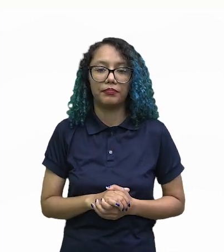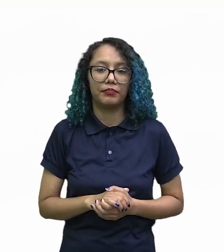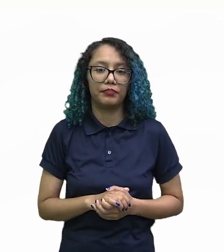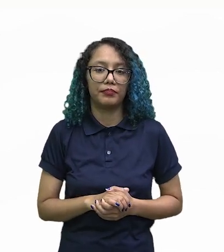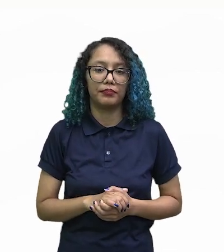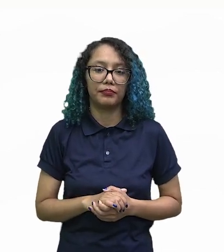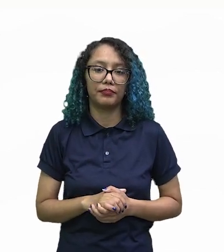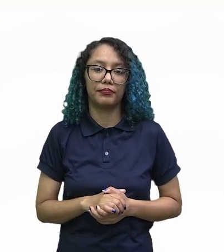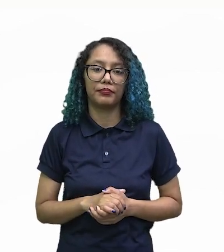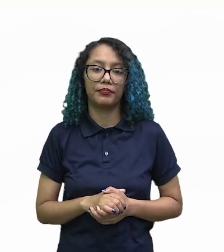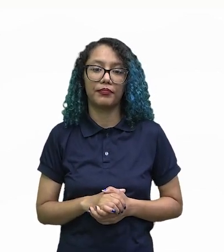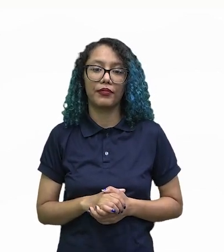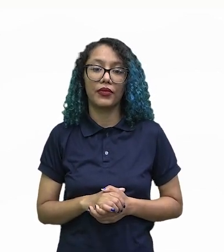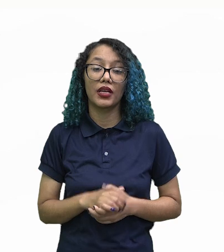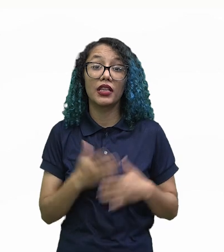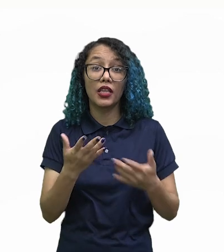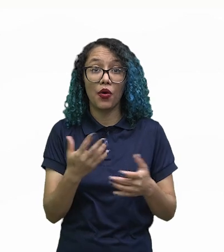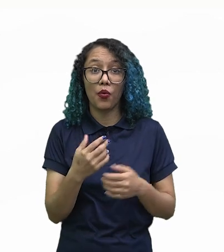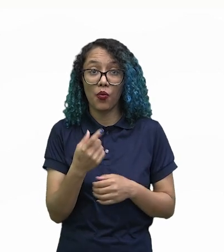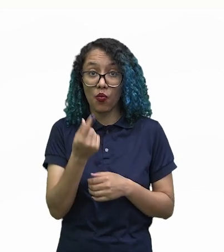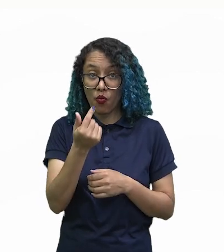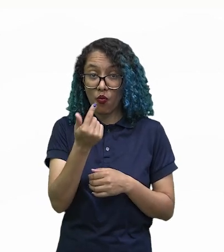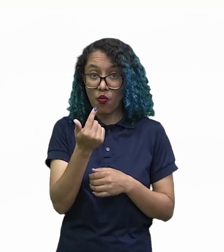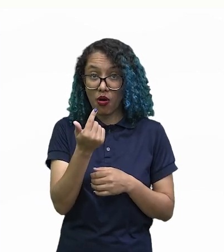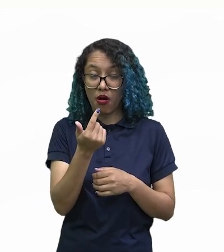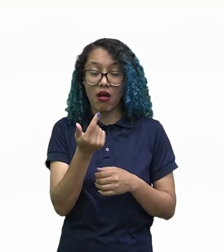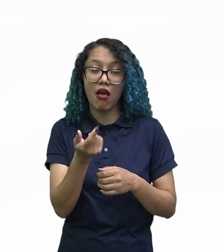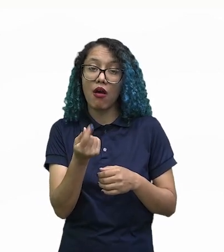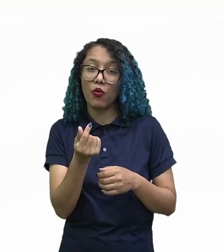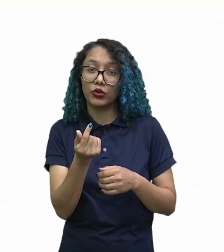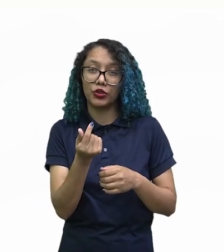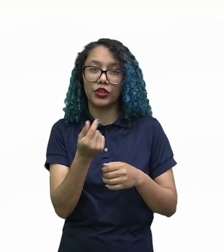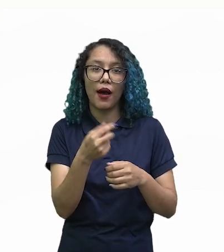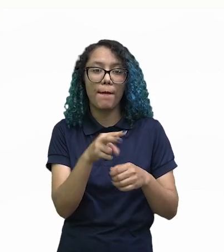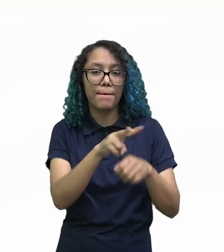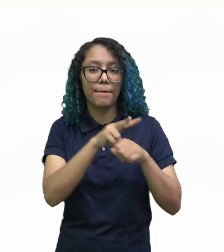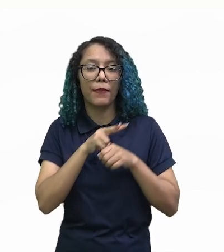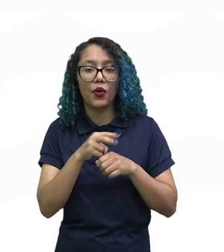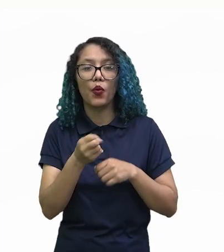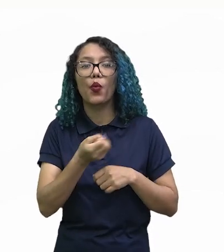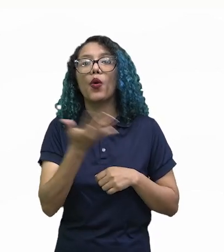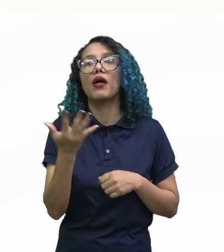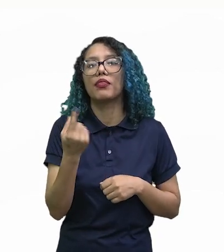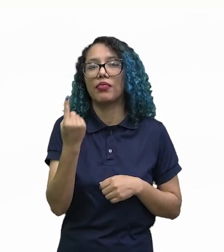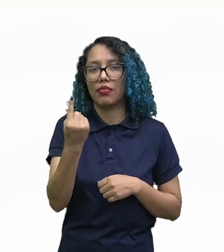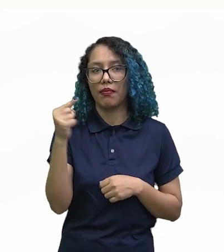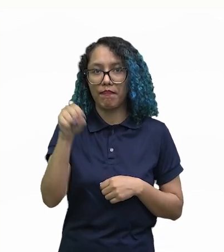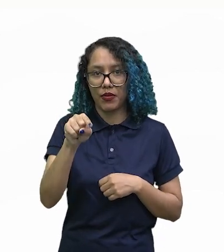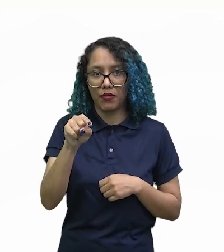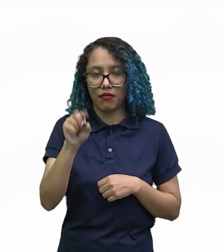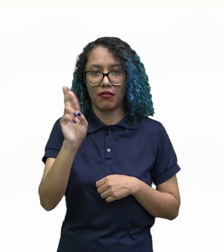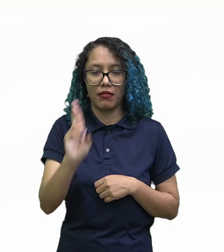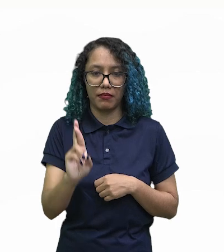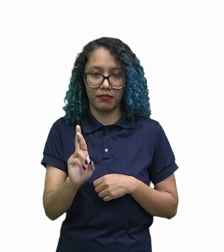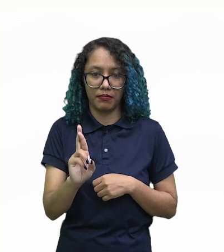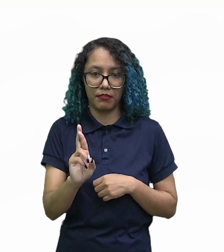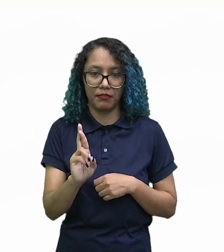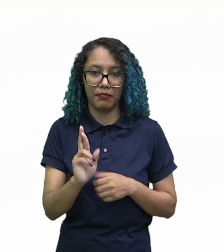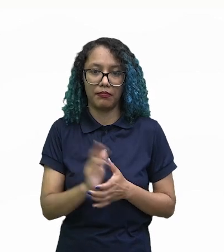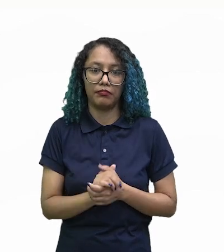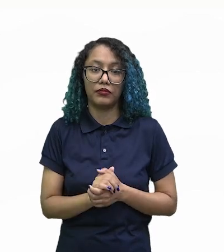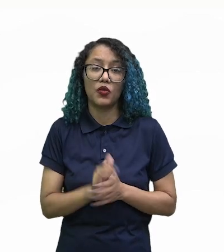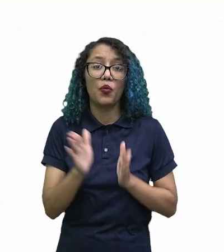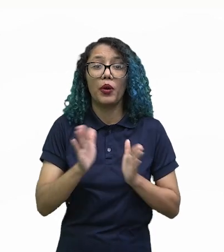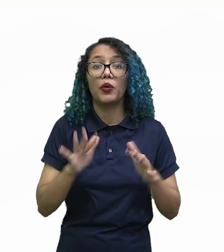O valor que vai ser emprestado será ali de R$1.000, tudo bem? Durante